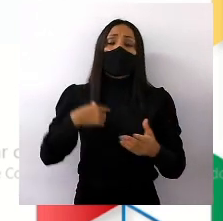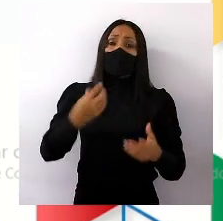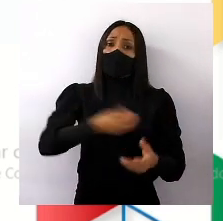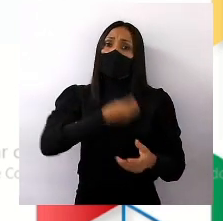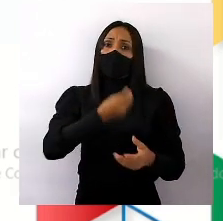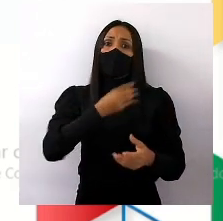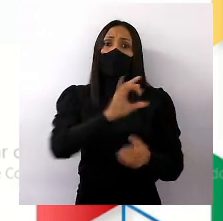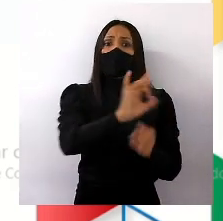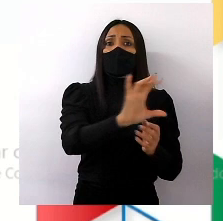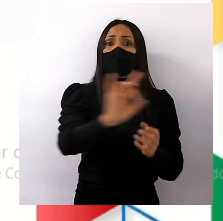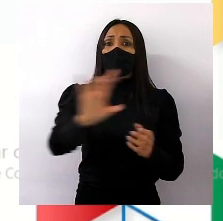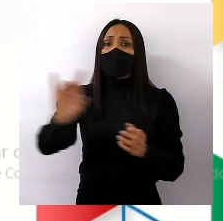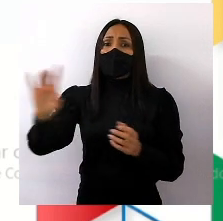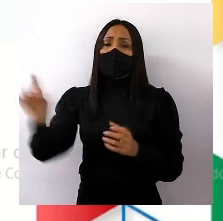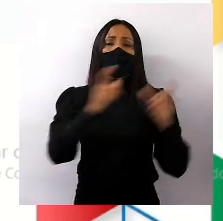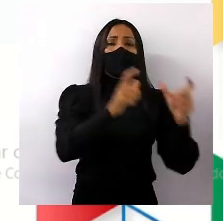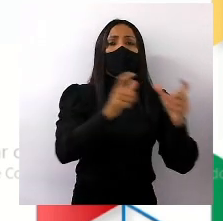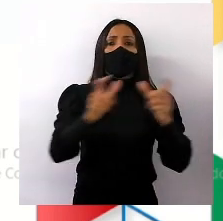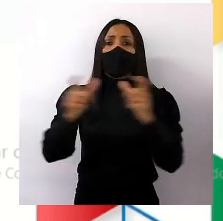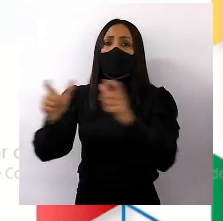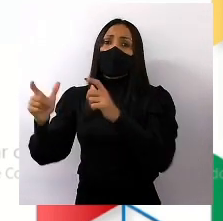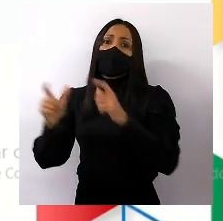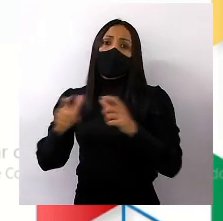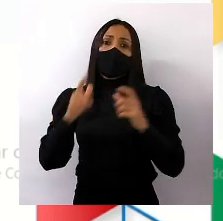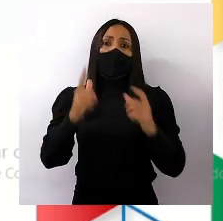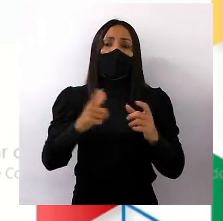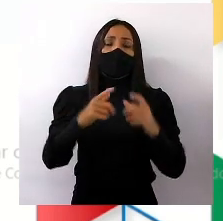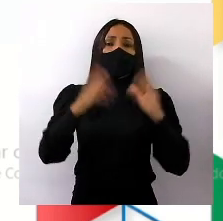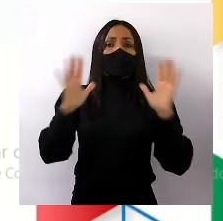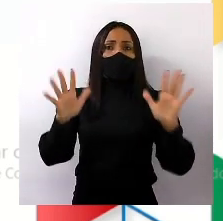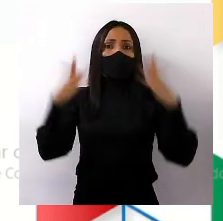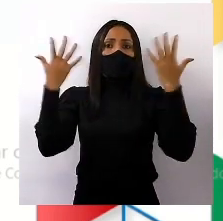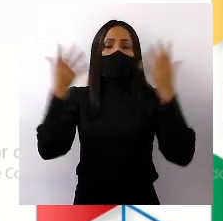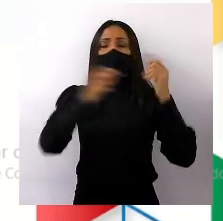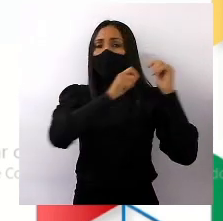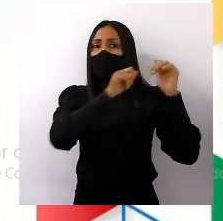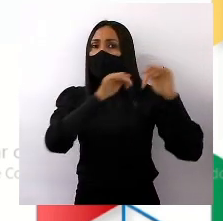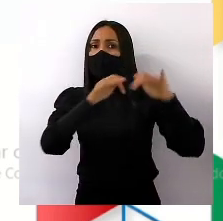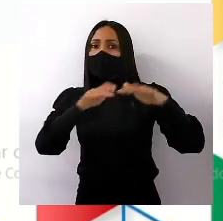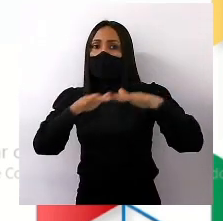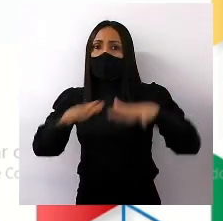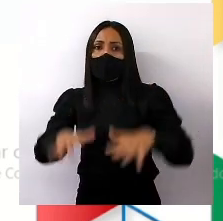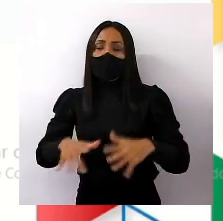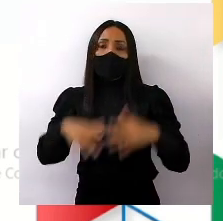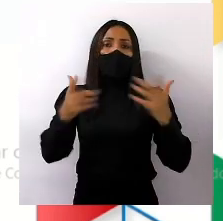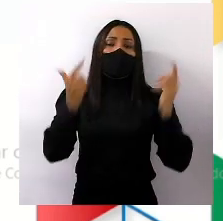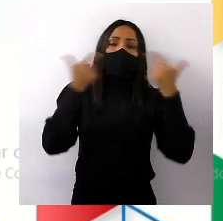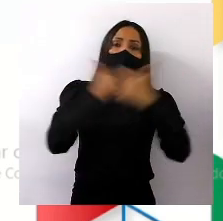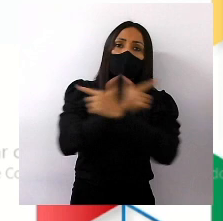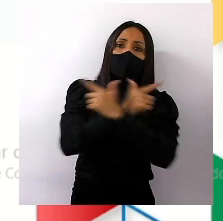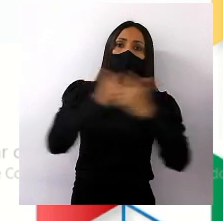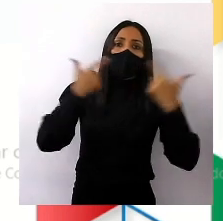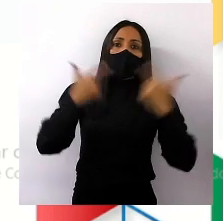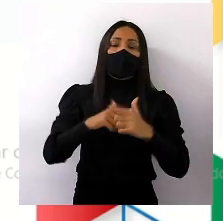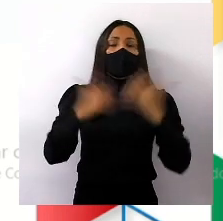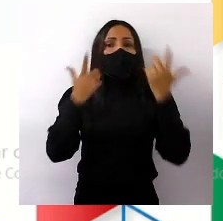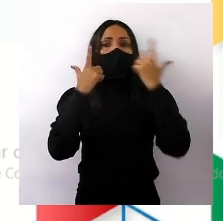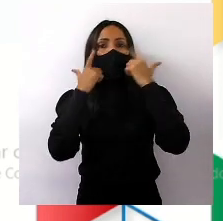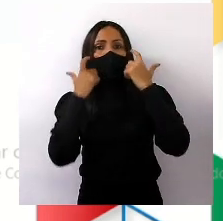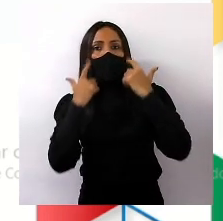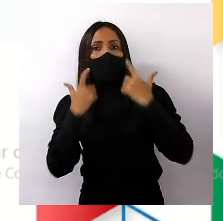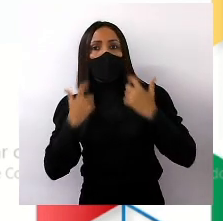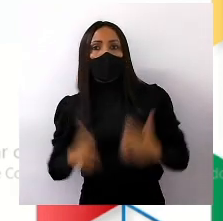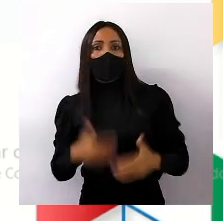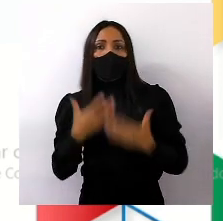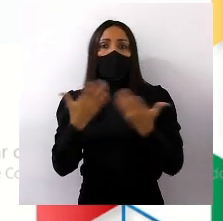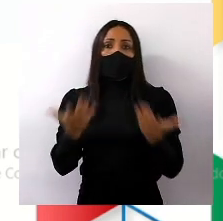em cada vão momento, e em seu louvor hei de espalhar meu canto, e rir meu riso e derramar meu pranto, ao